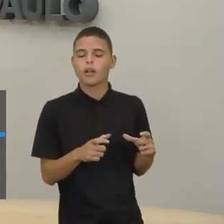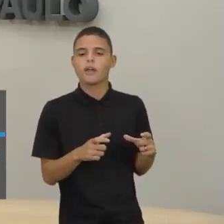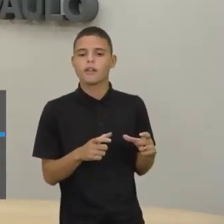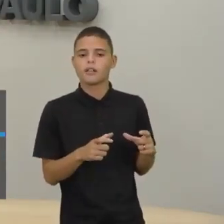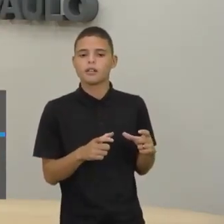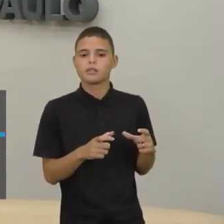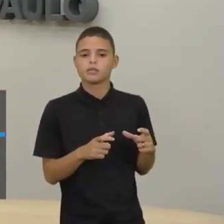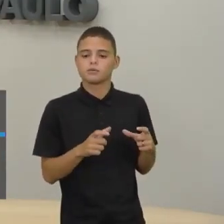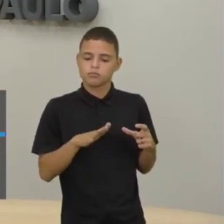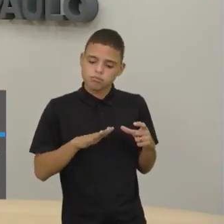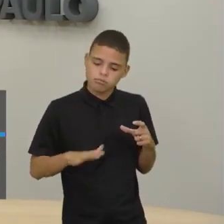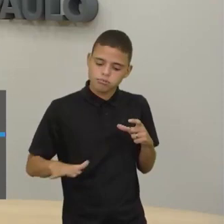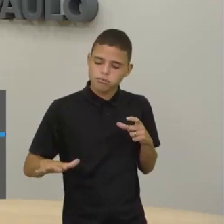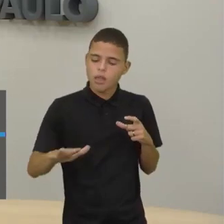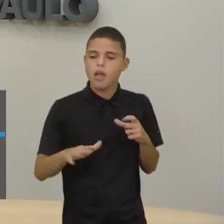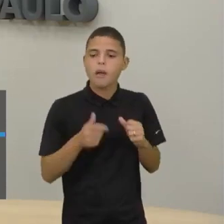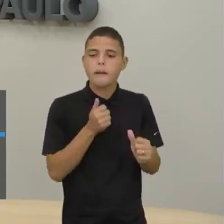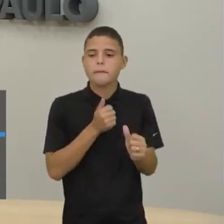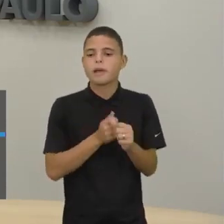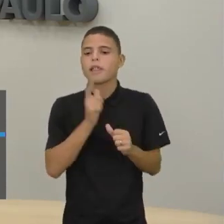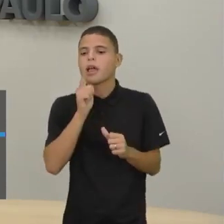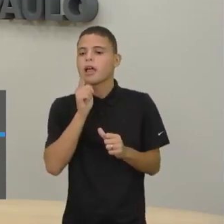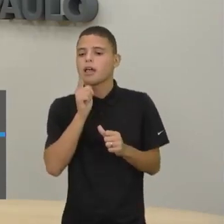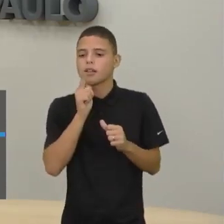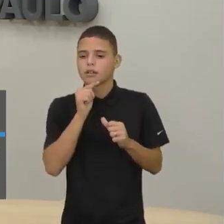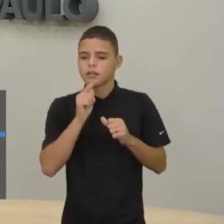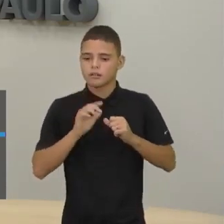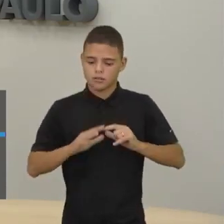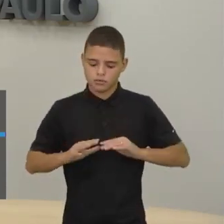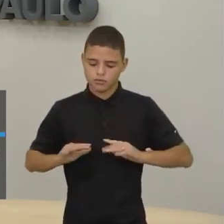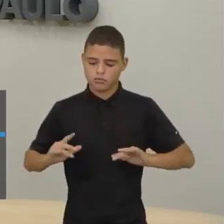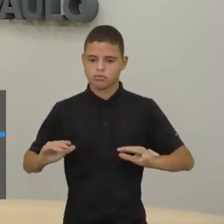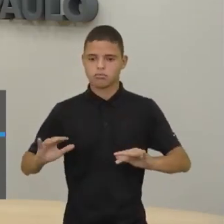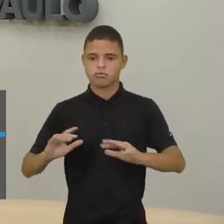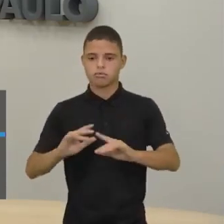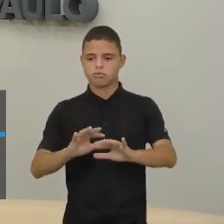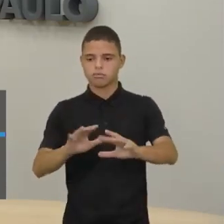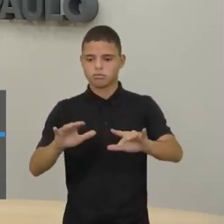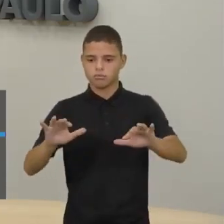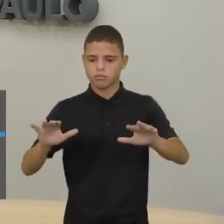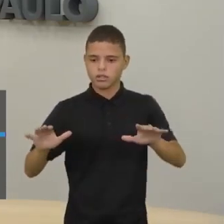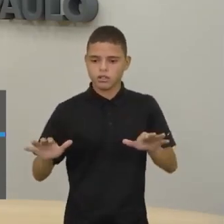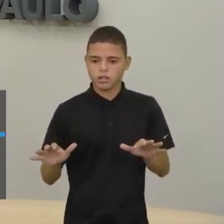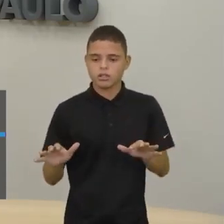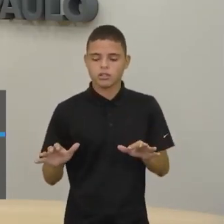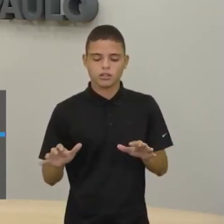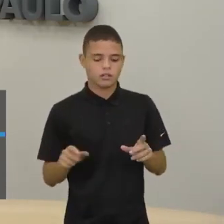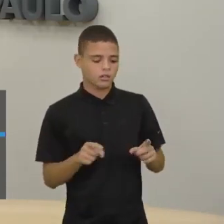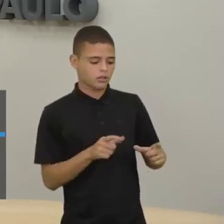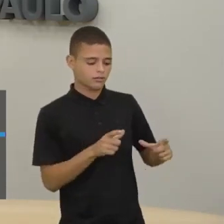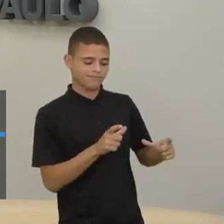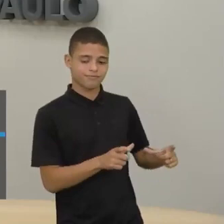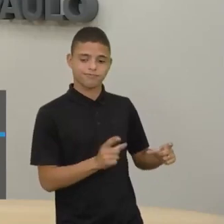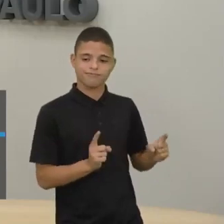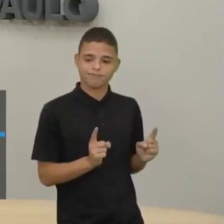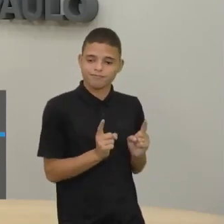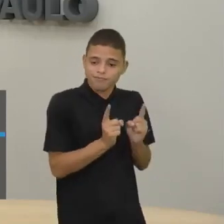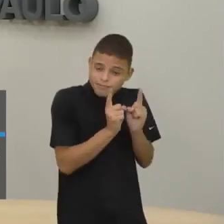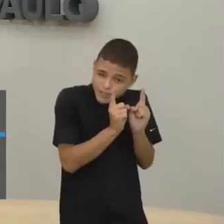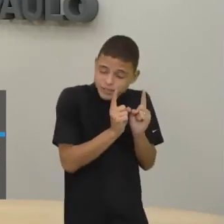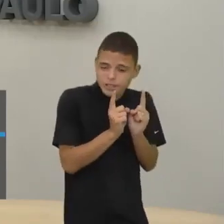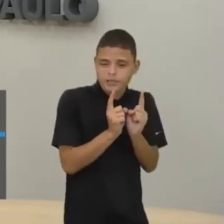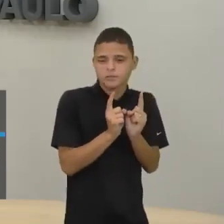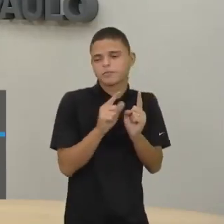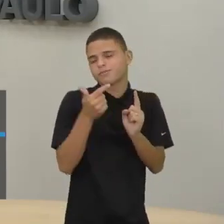aí para o oceano, né? Então ele tem tudo margeado em água, somente um trecho que não é, que é o que liga